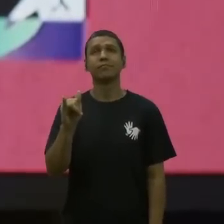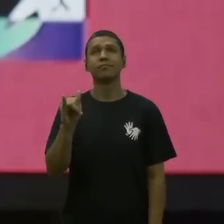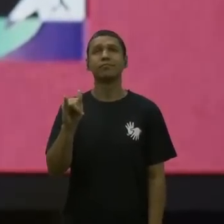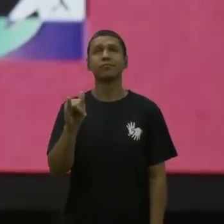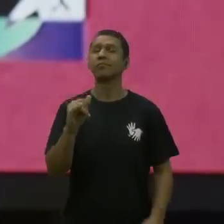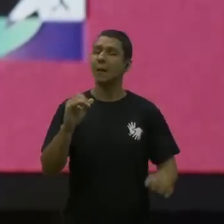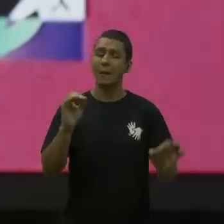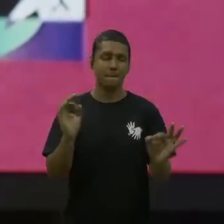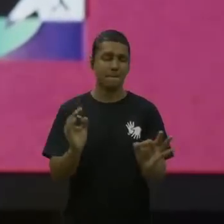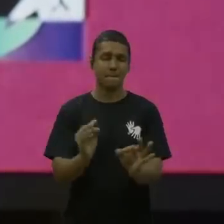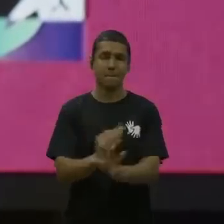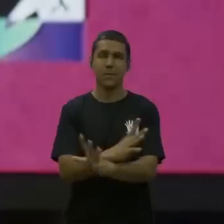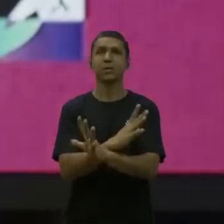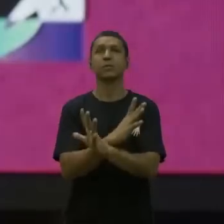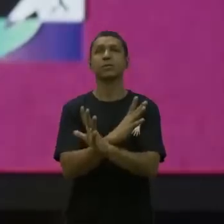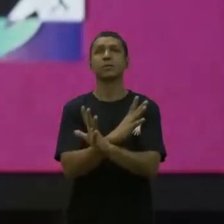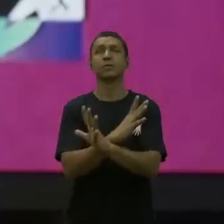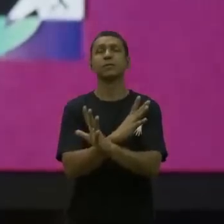está consumado.